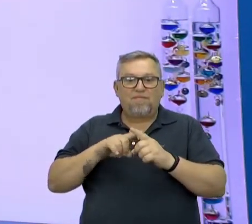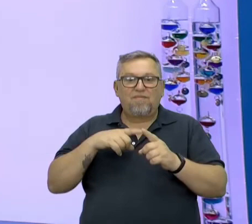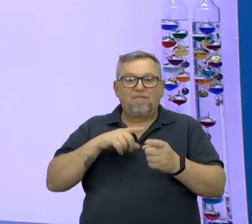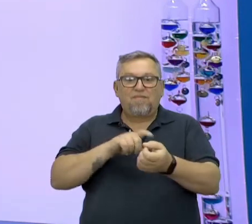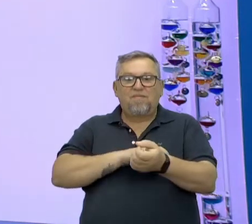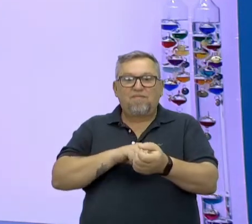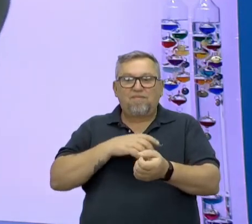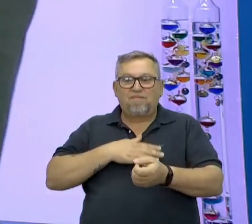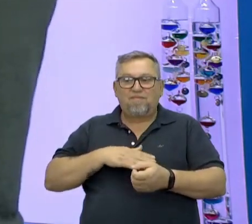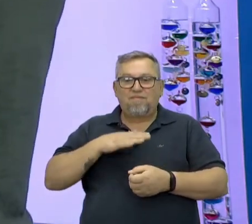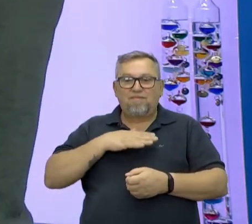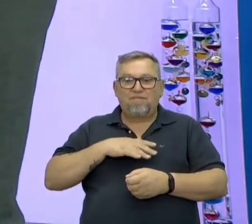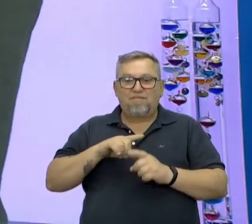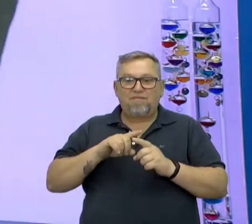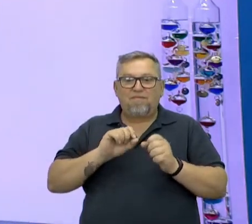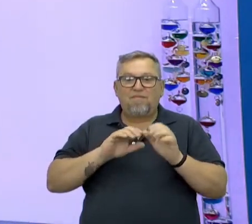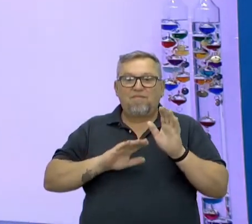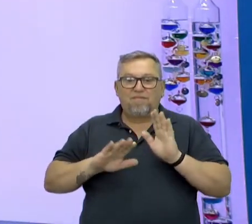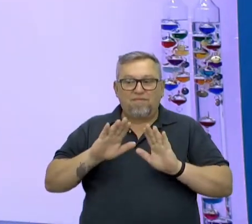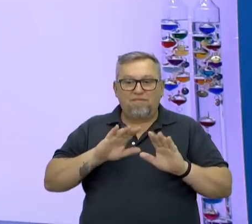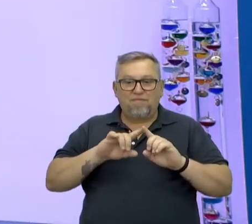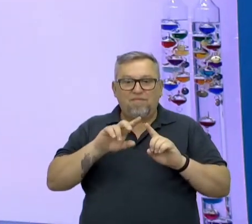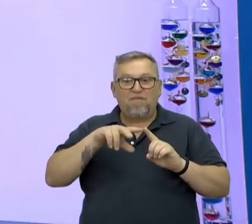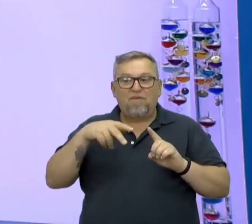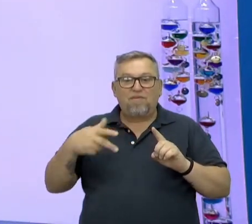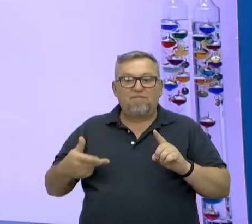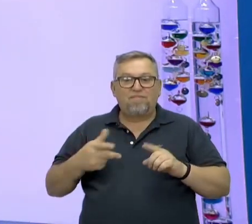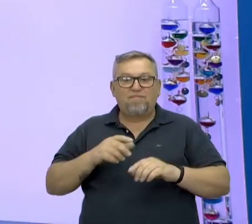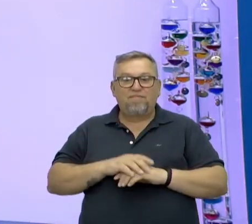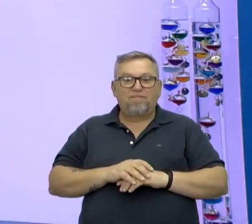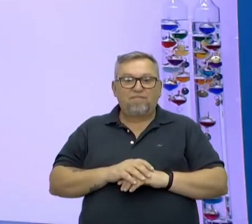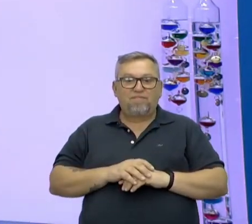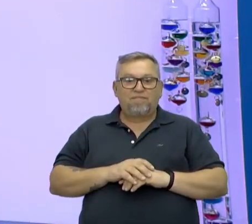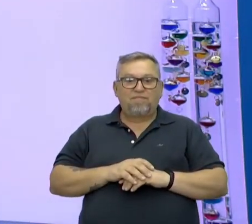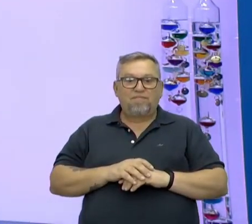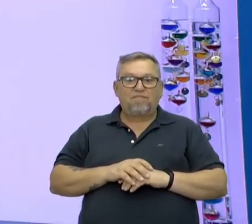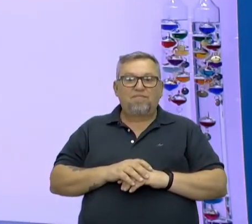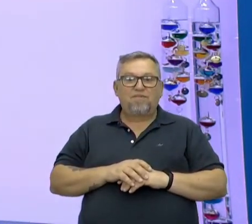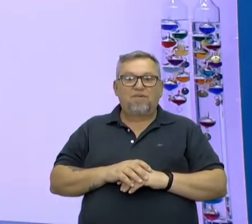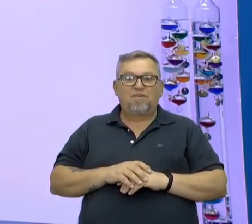nervosa! Calma, não fica nervosa não. Calma, você vai cair!